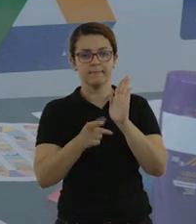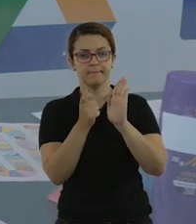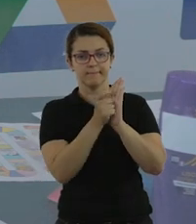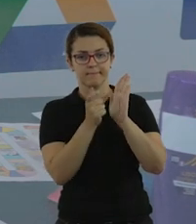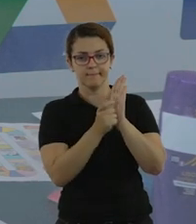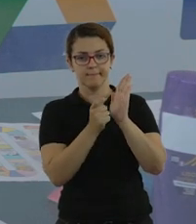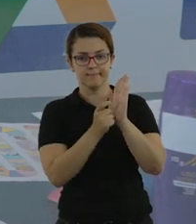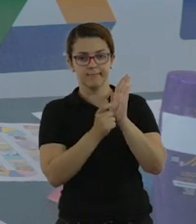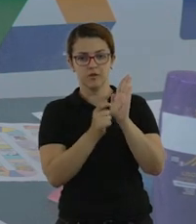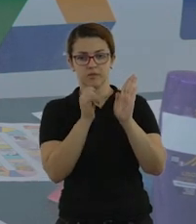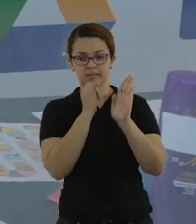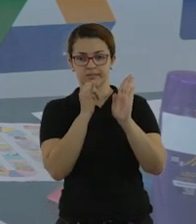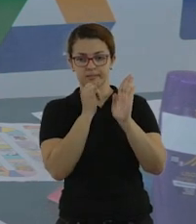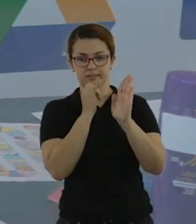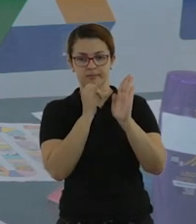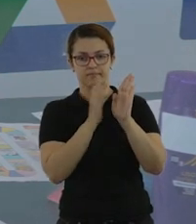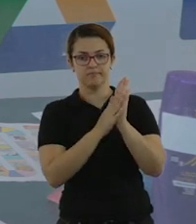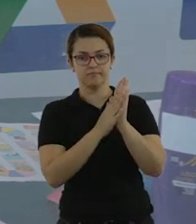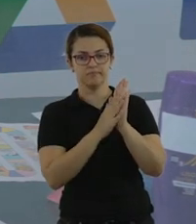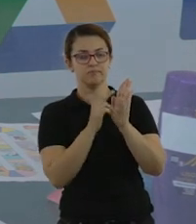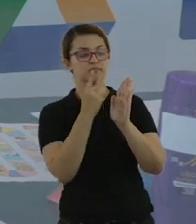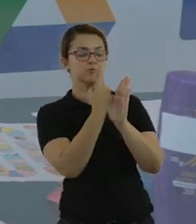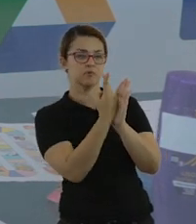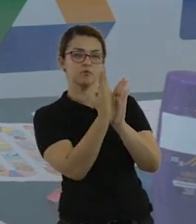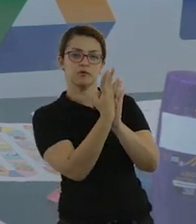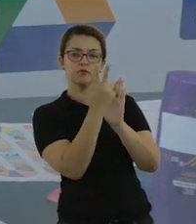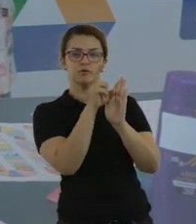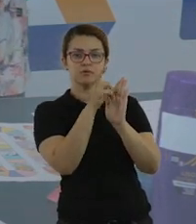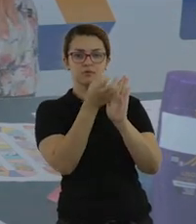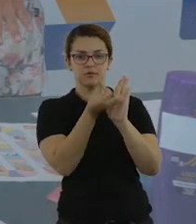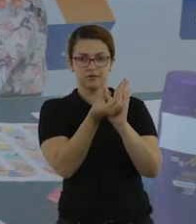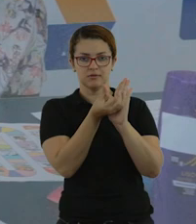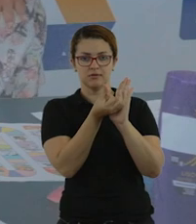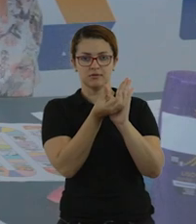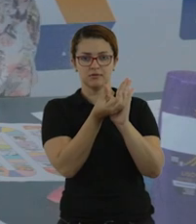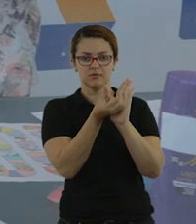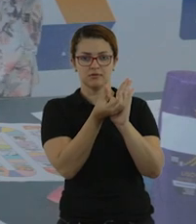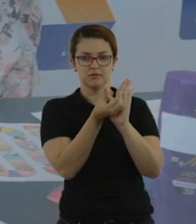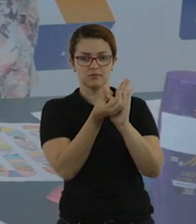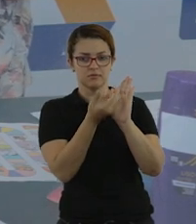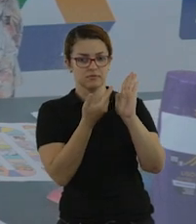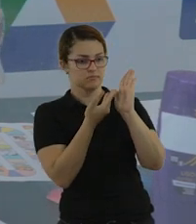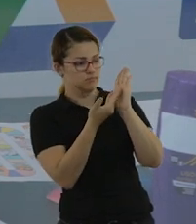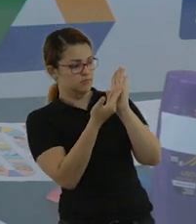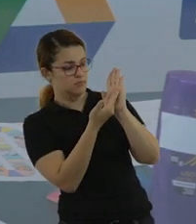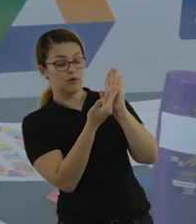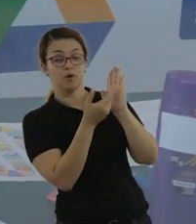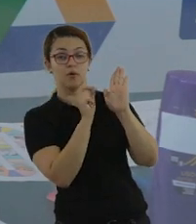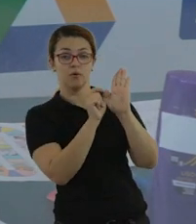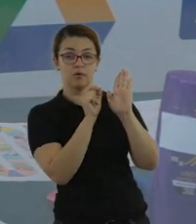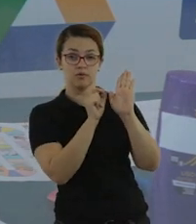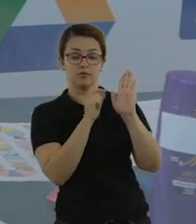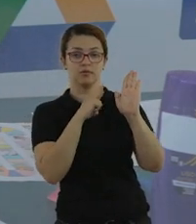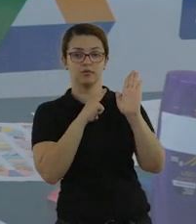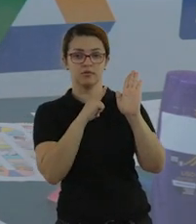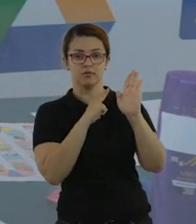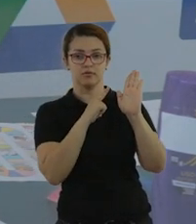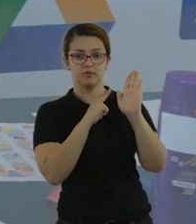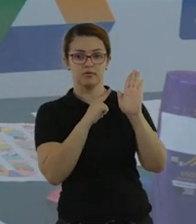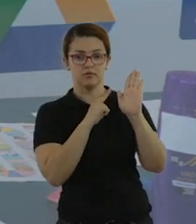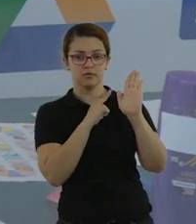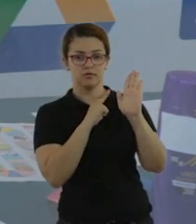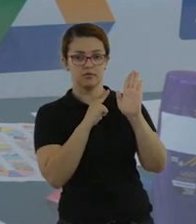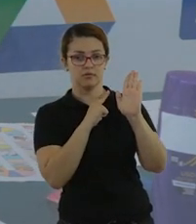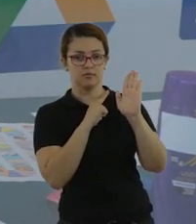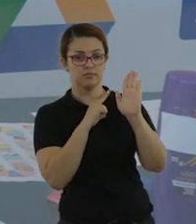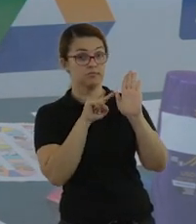utilizando palavras, ok? Aqui eu tenho um exemplo, ó. O número 2456. Quando eu olho aqui no cantinho, ó,